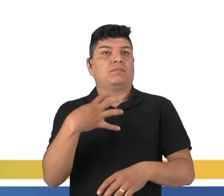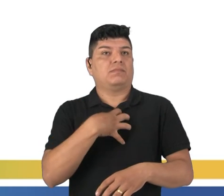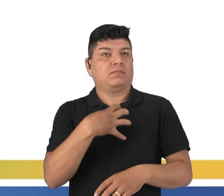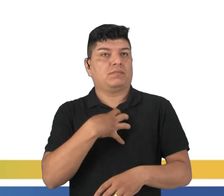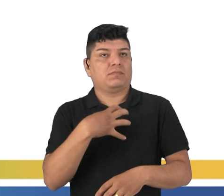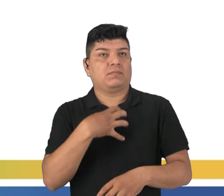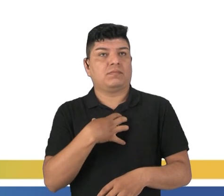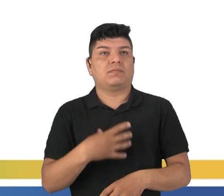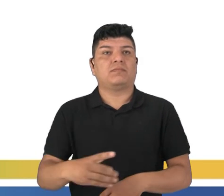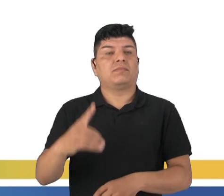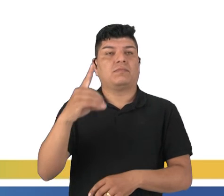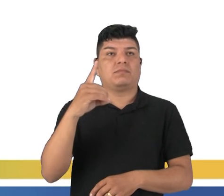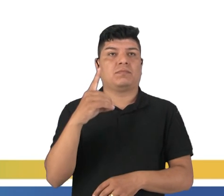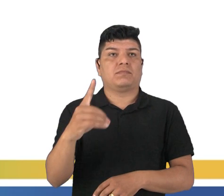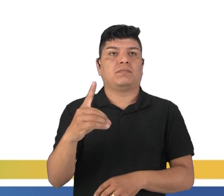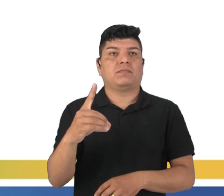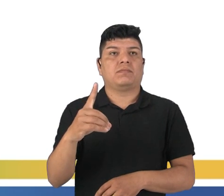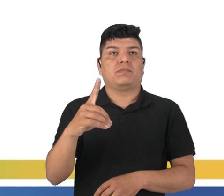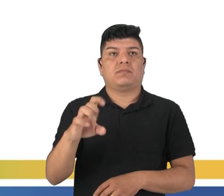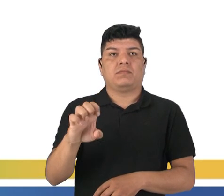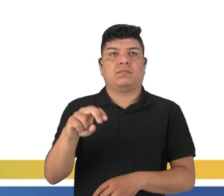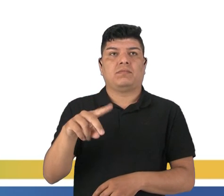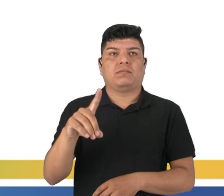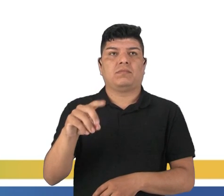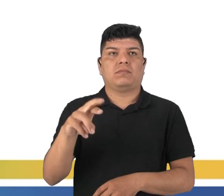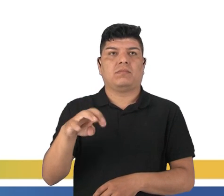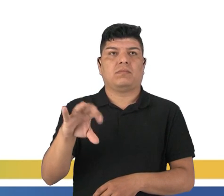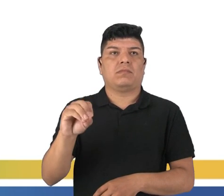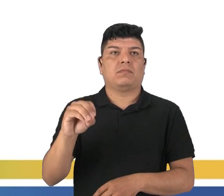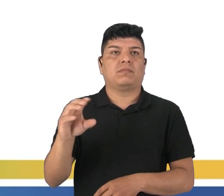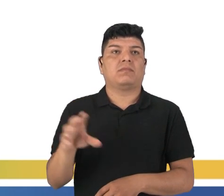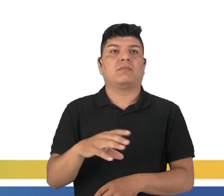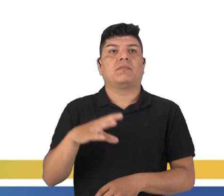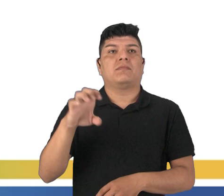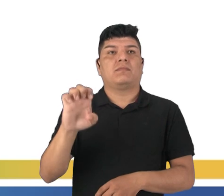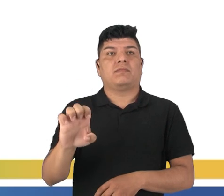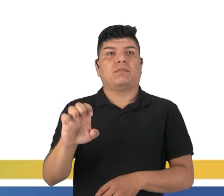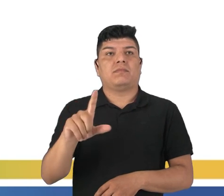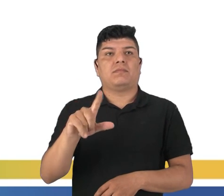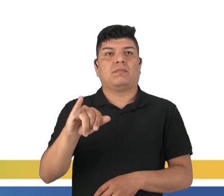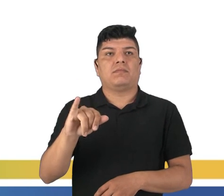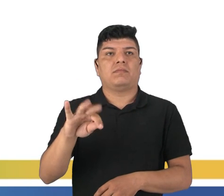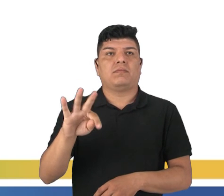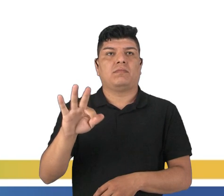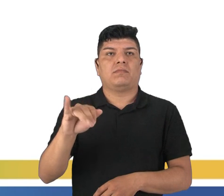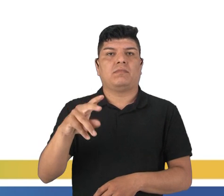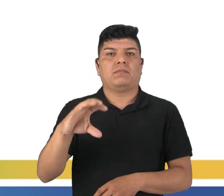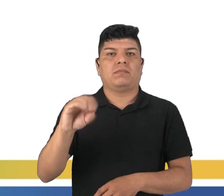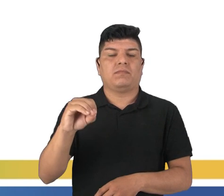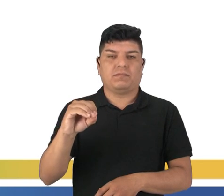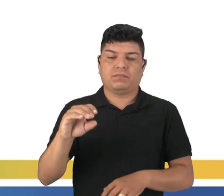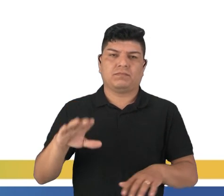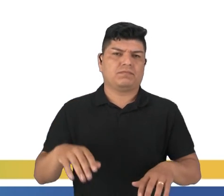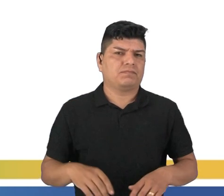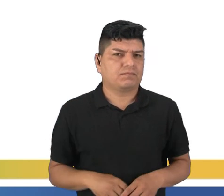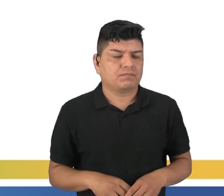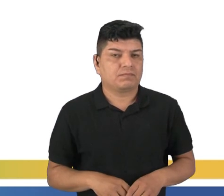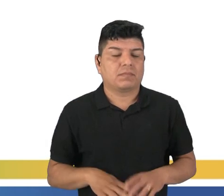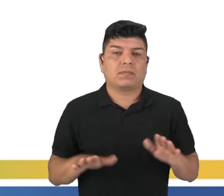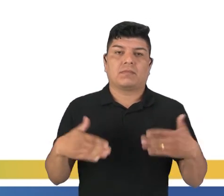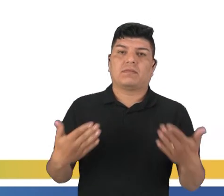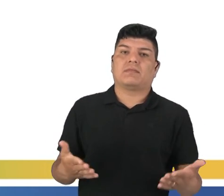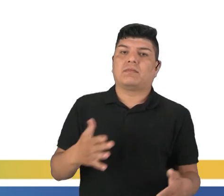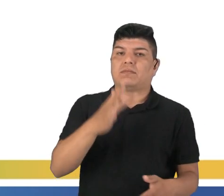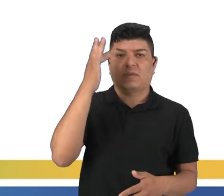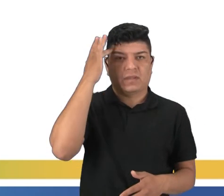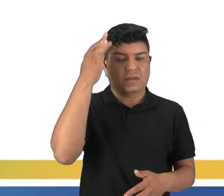C, sensorial. Letra D, endócrino. Ou letra E, linfático. E aí, pessoal, qual